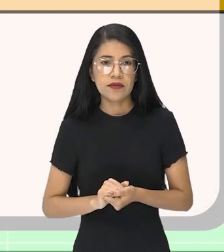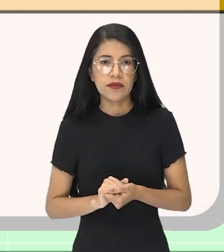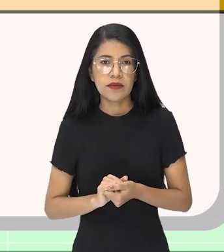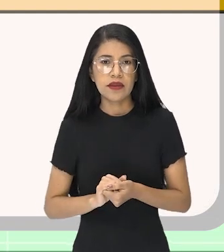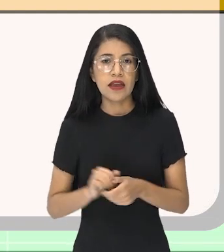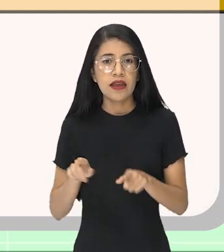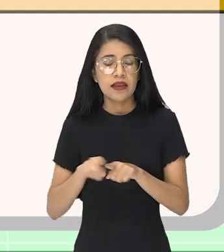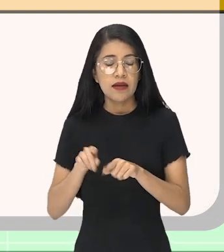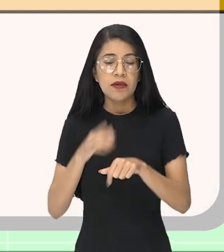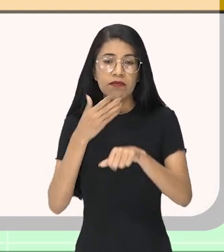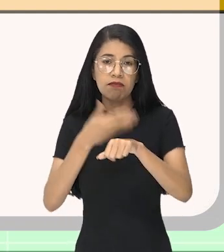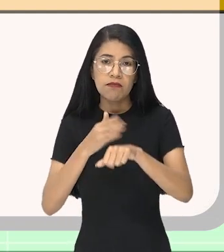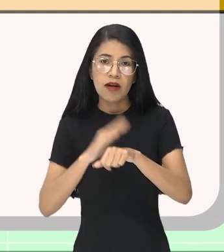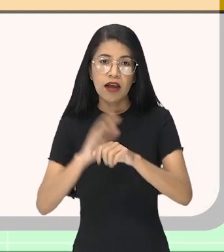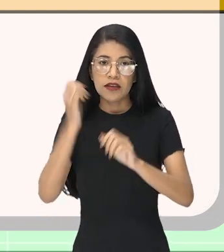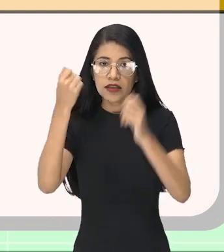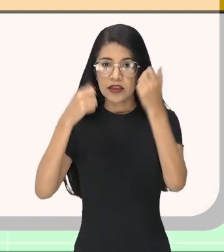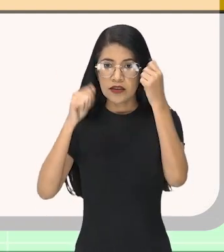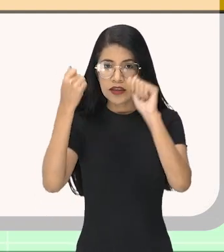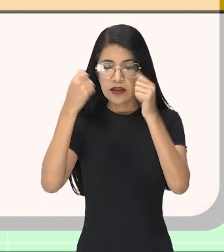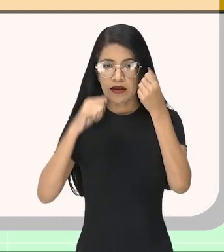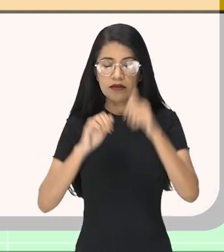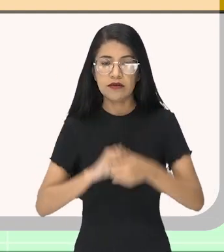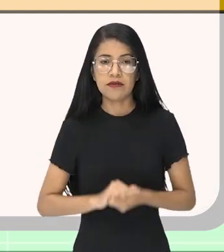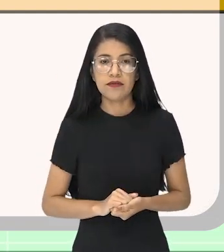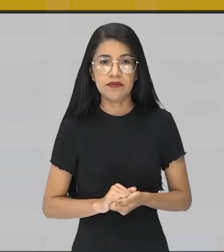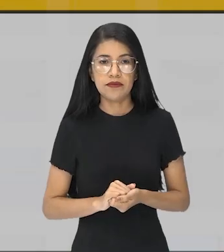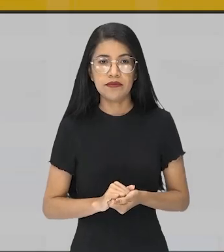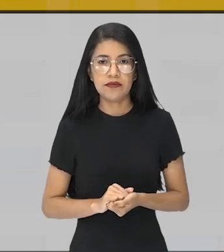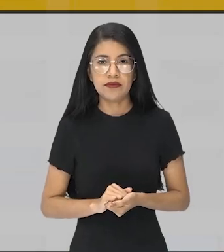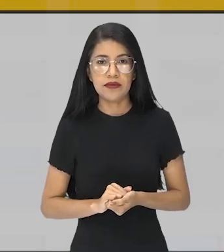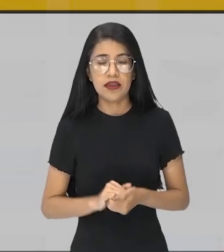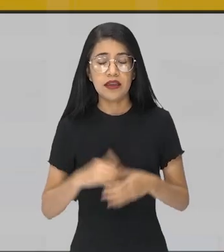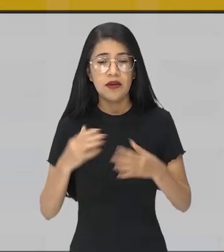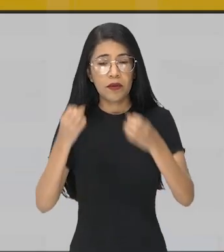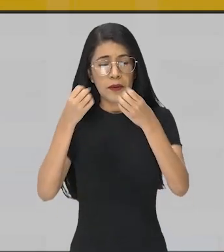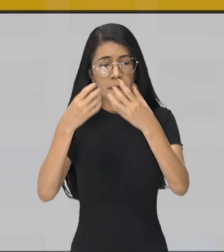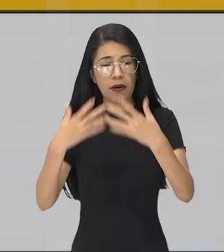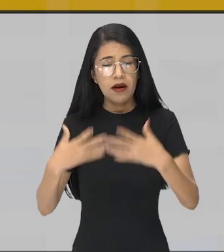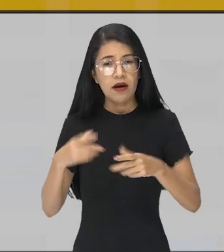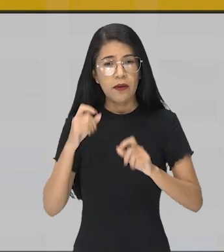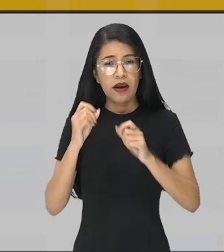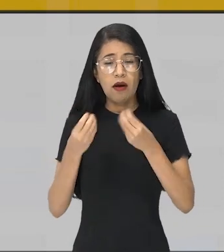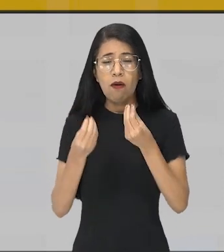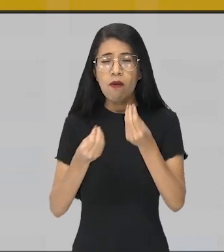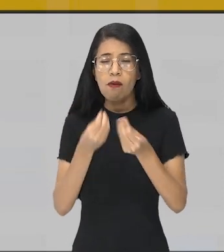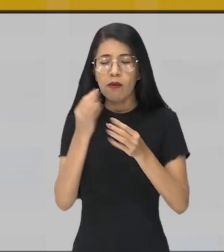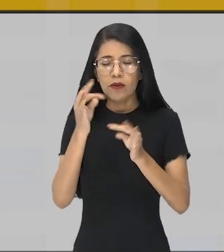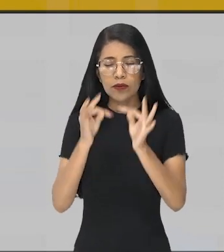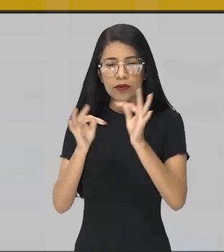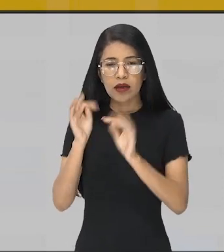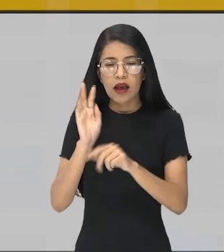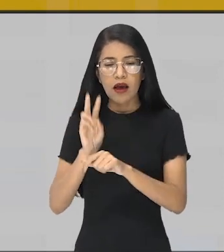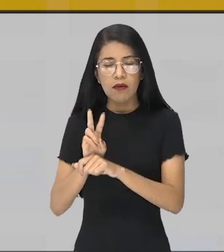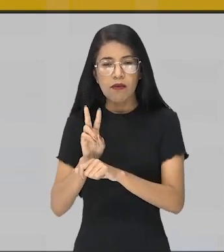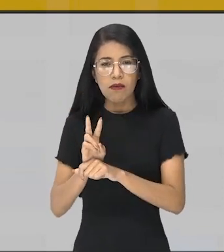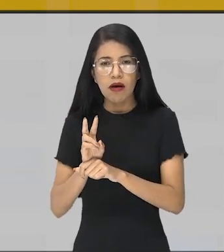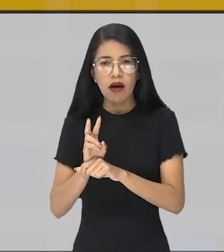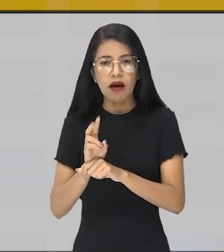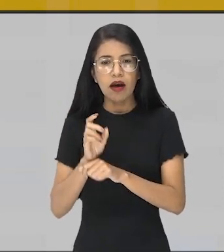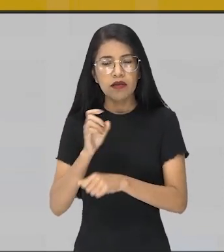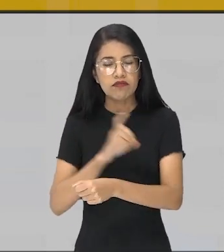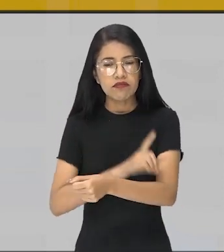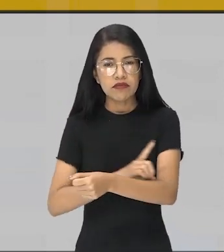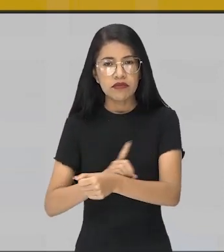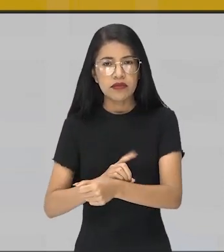constante de atividade física. Então aqui nós estamos falando sobre como tratar o diabetes. Lógico,